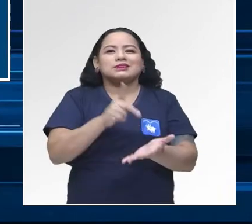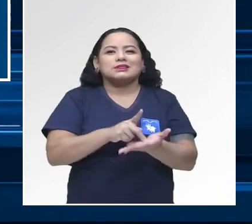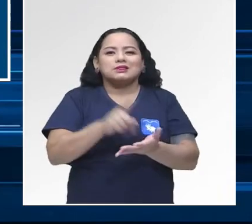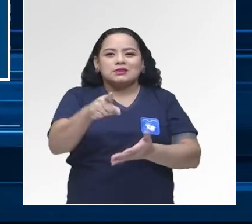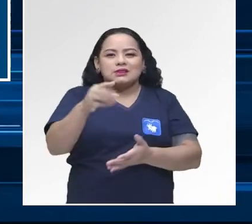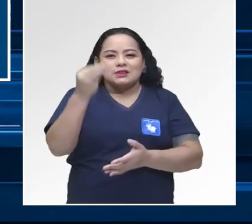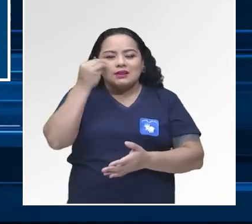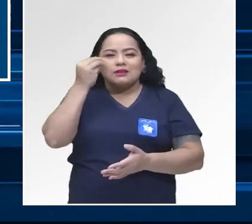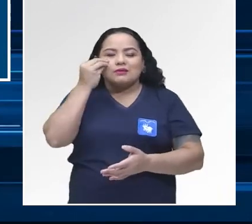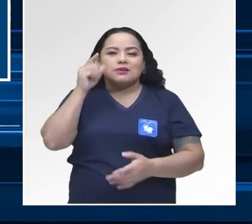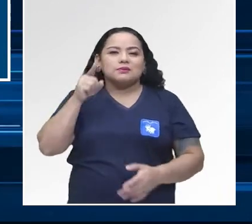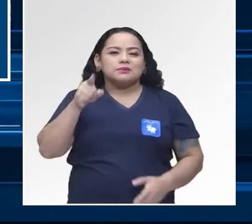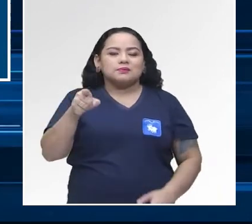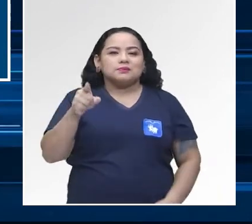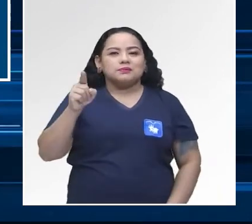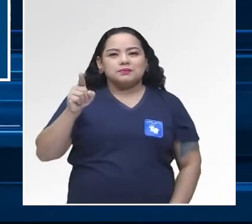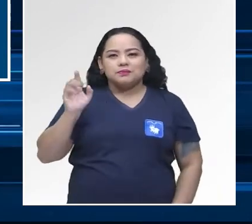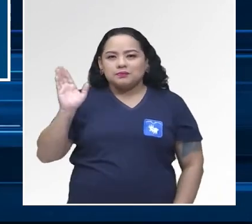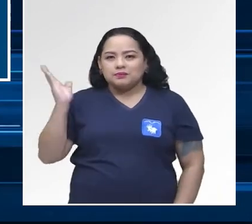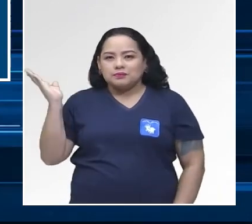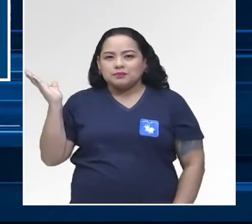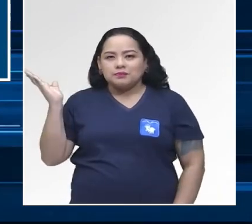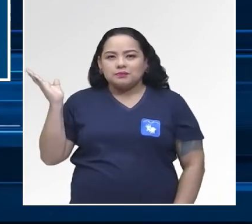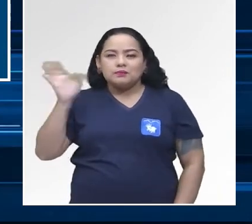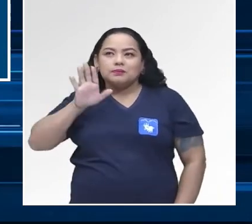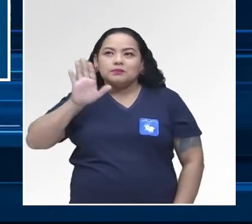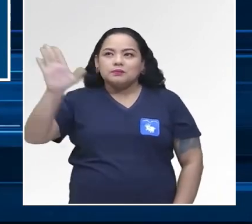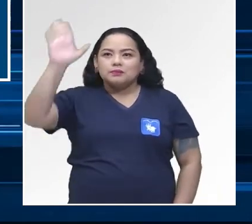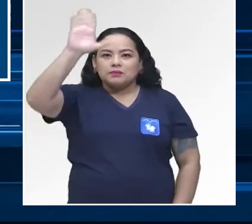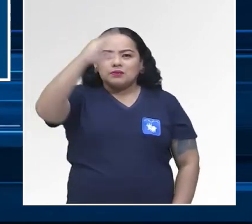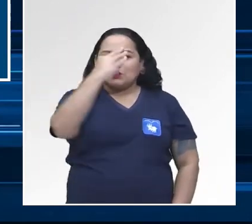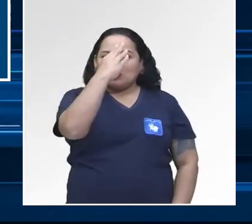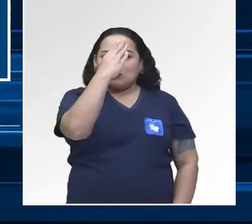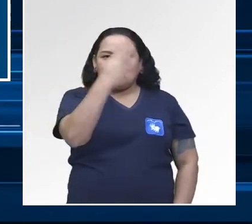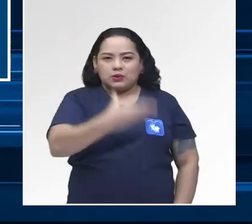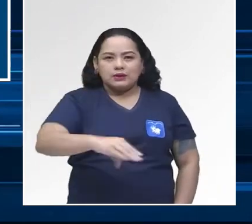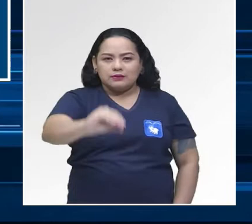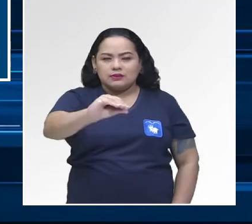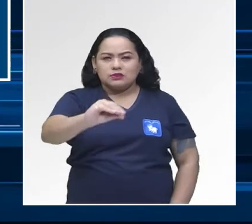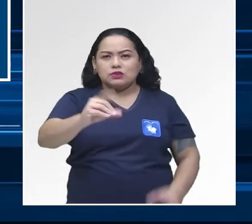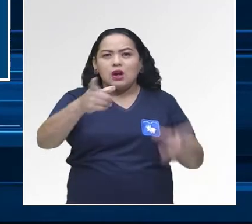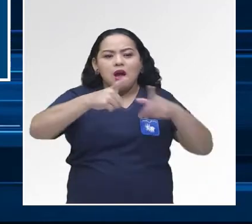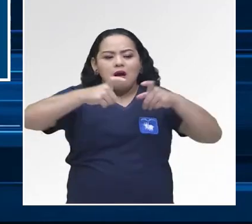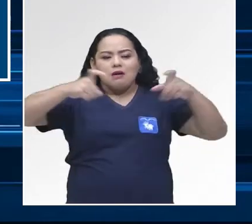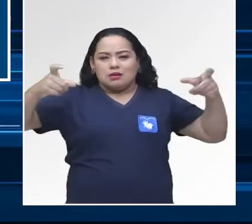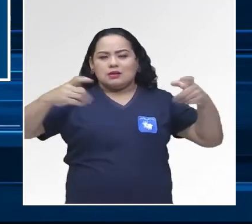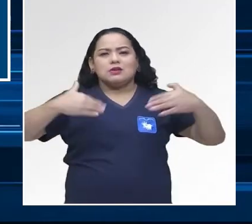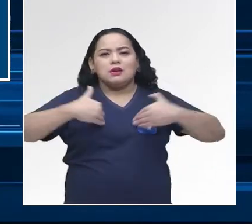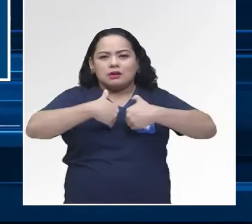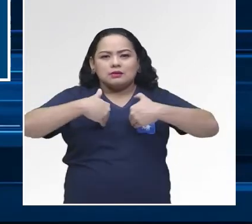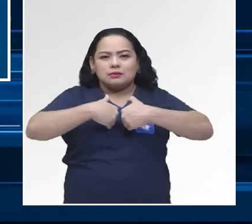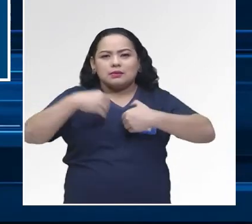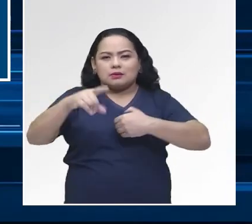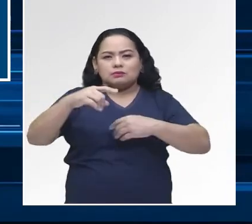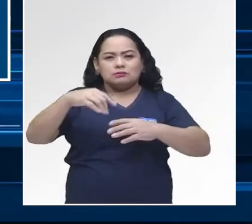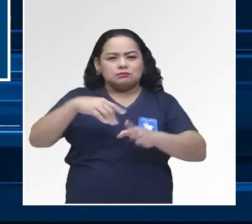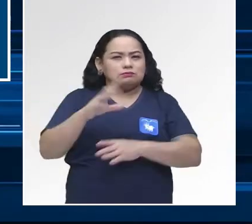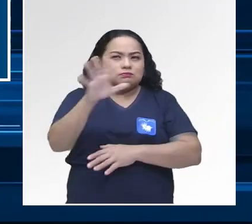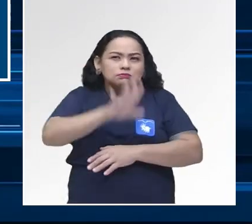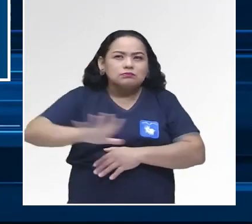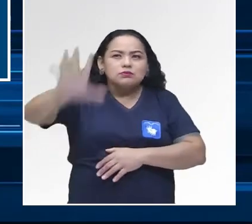aí, ó, um elefante, né? O elefante é um animal grande. Então, para você ver a totalidade